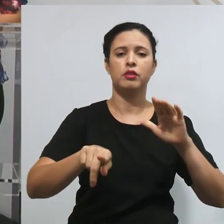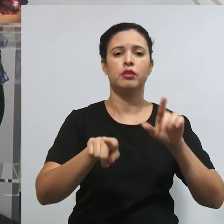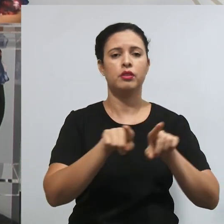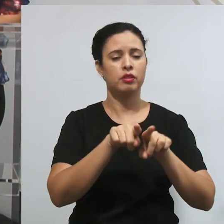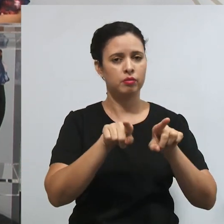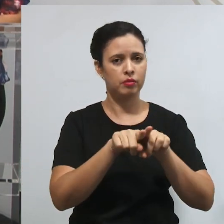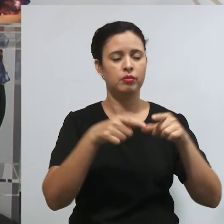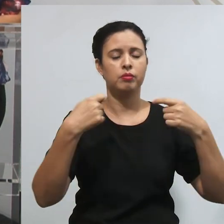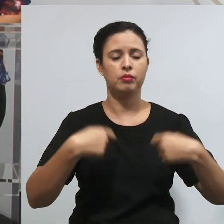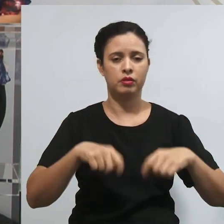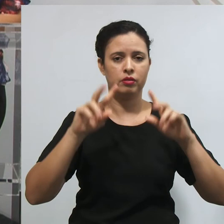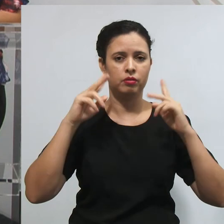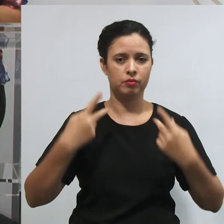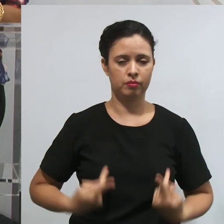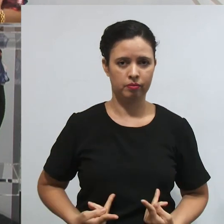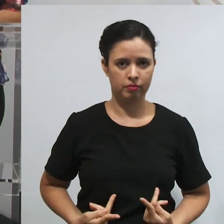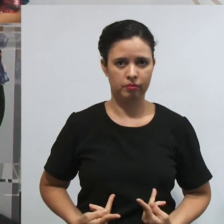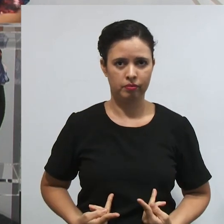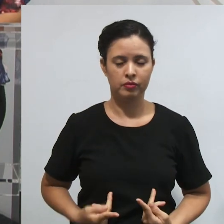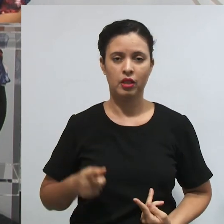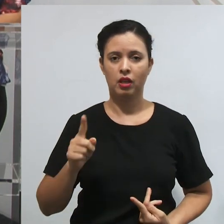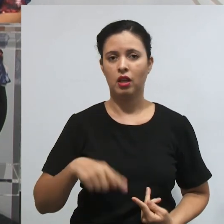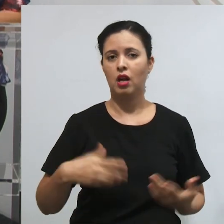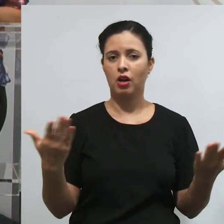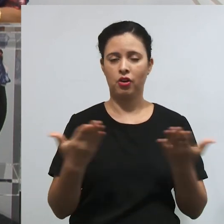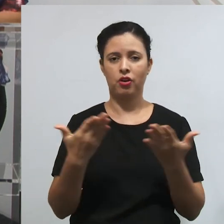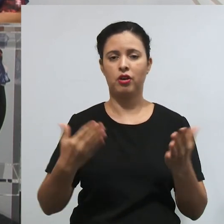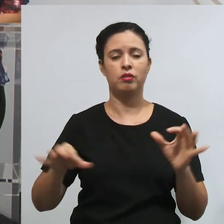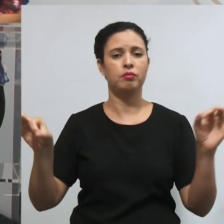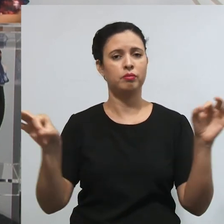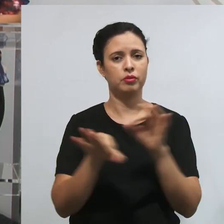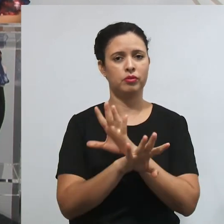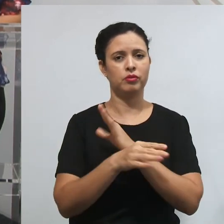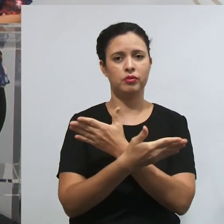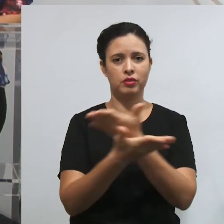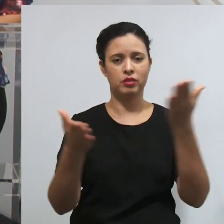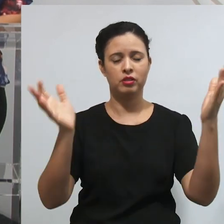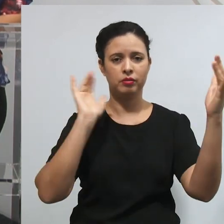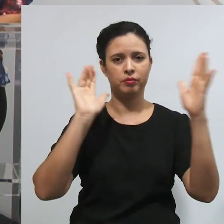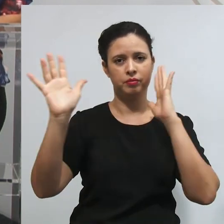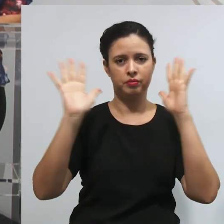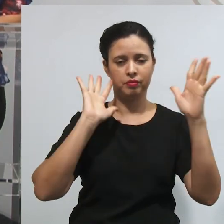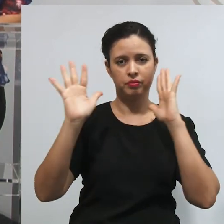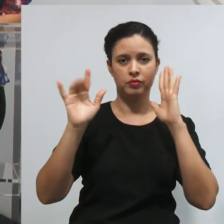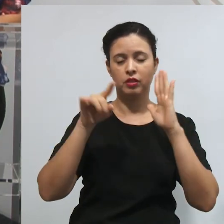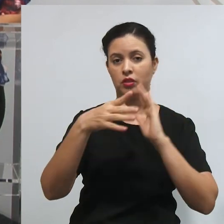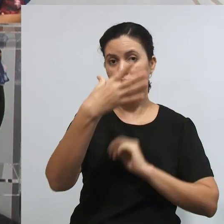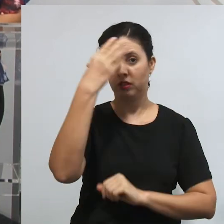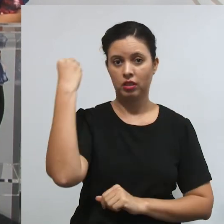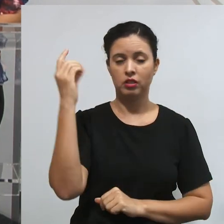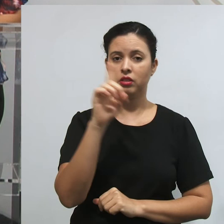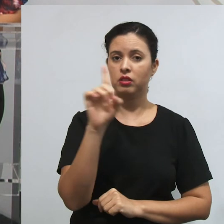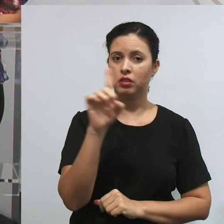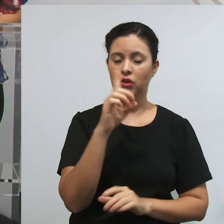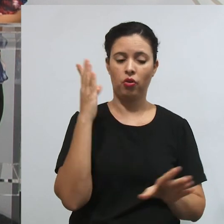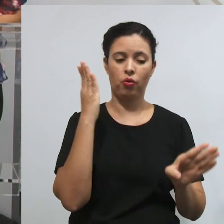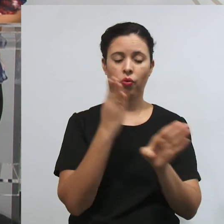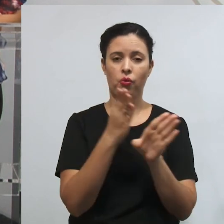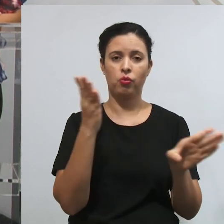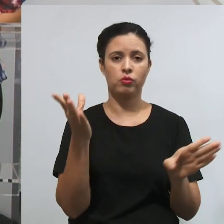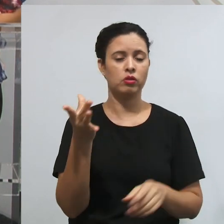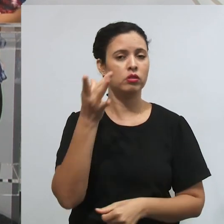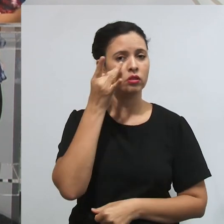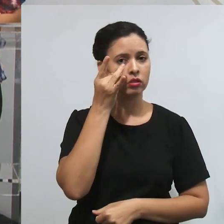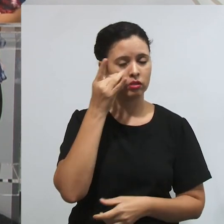um ato humanizante. Com essas palavras eu deixo vocês refletindo. Não deixem de participar do nosso encontro